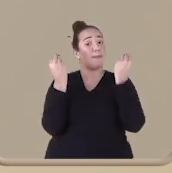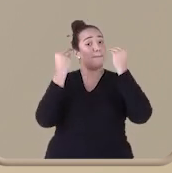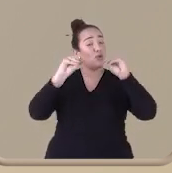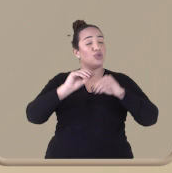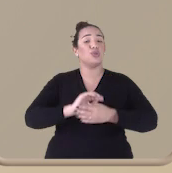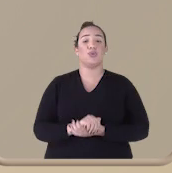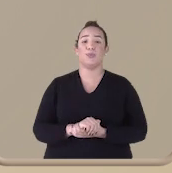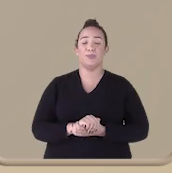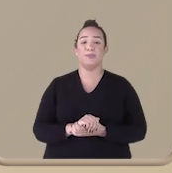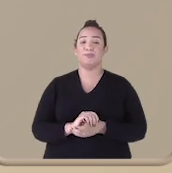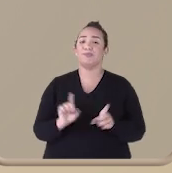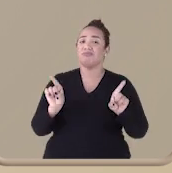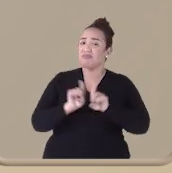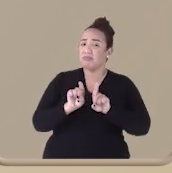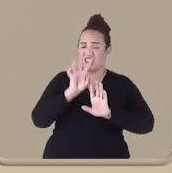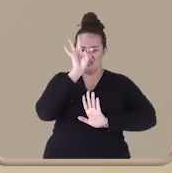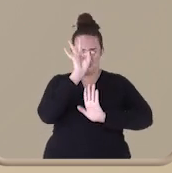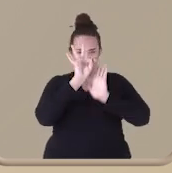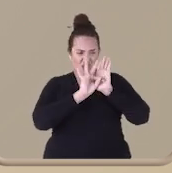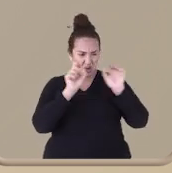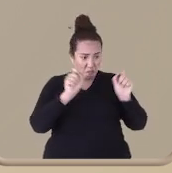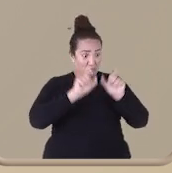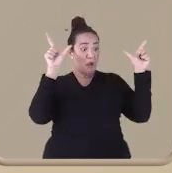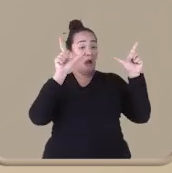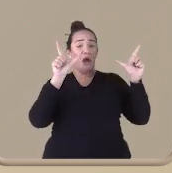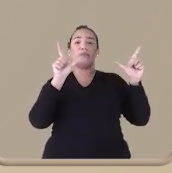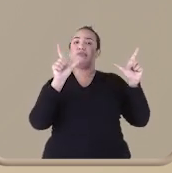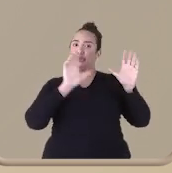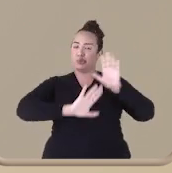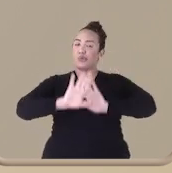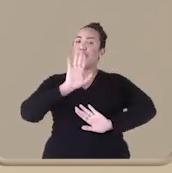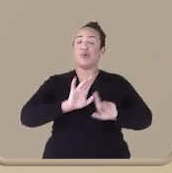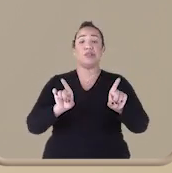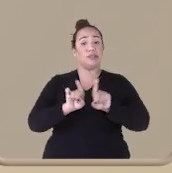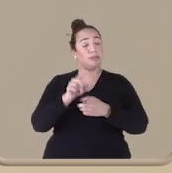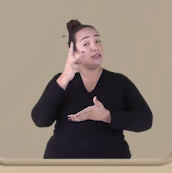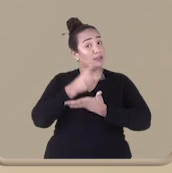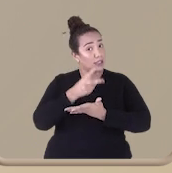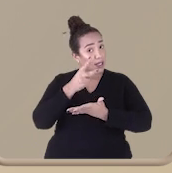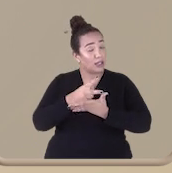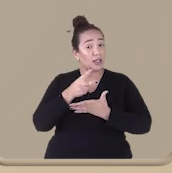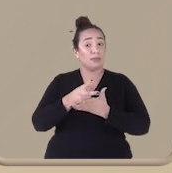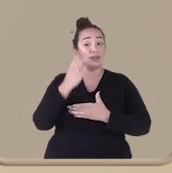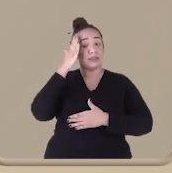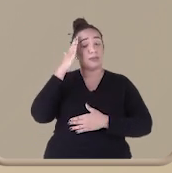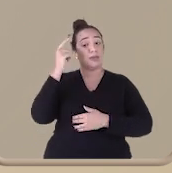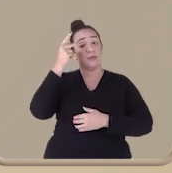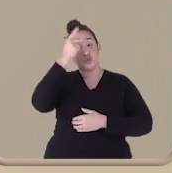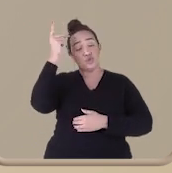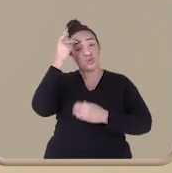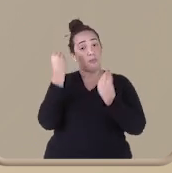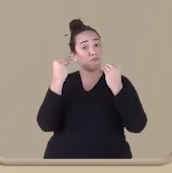publicação. Desconfie de textos alarmistas. E, sempre que possível, confira a